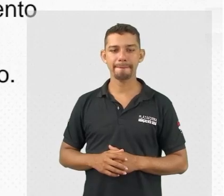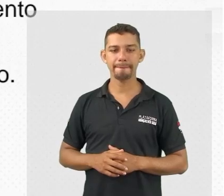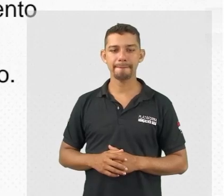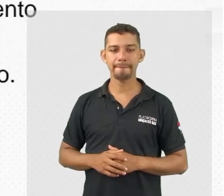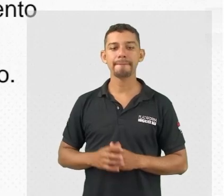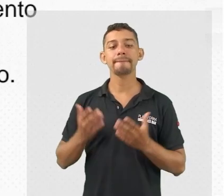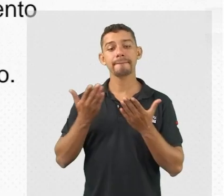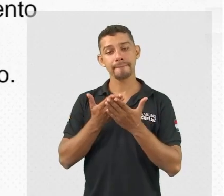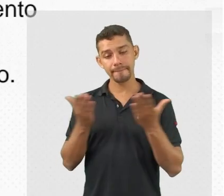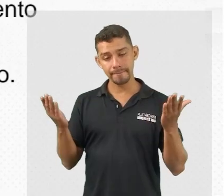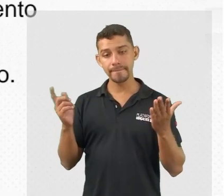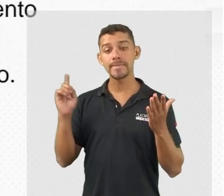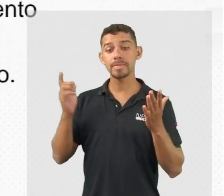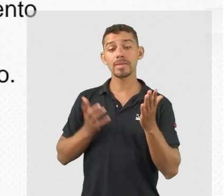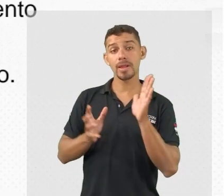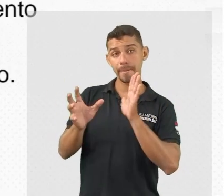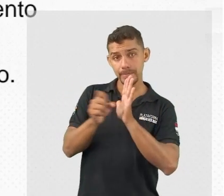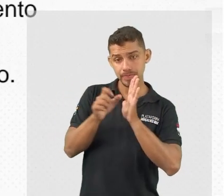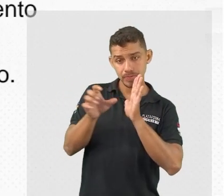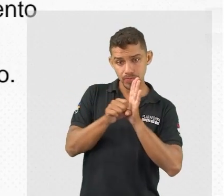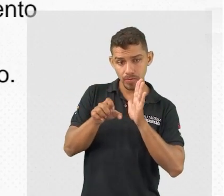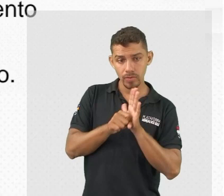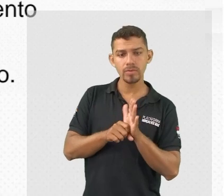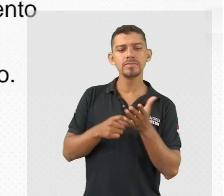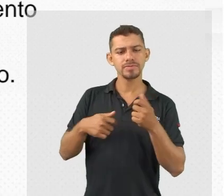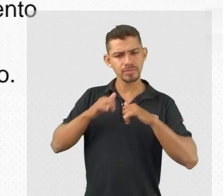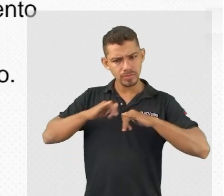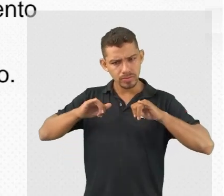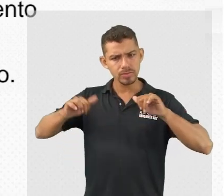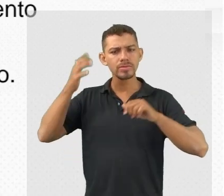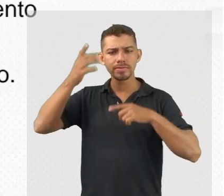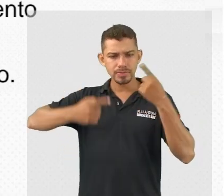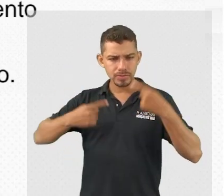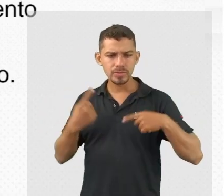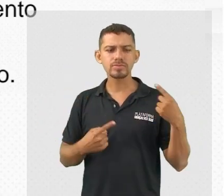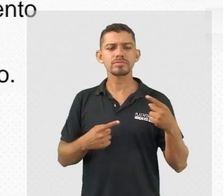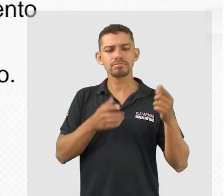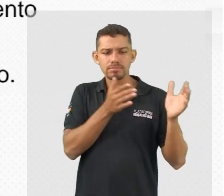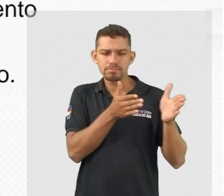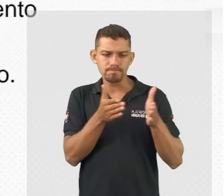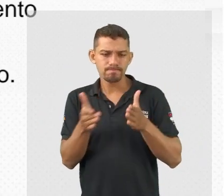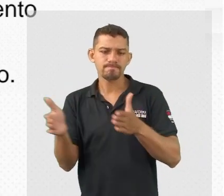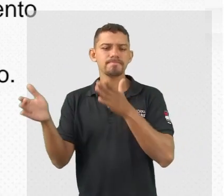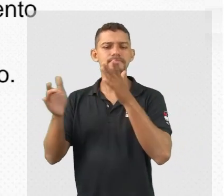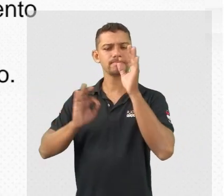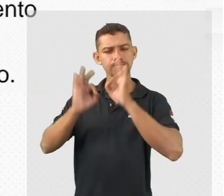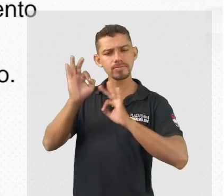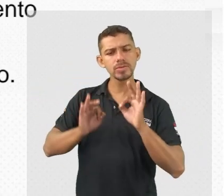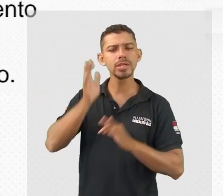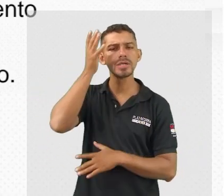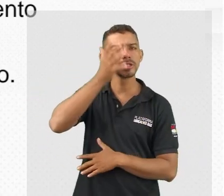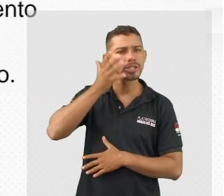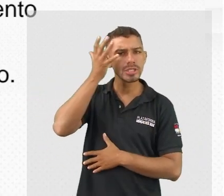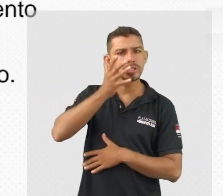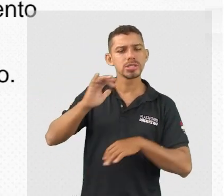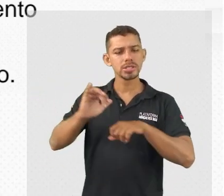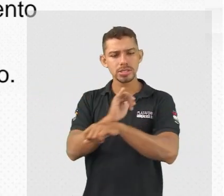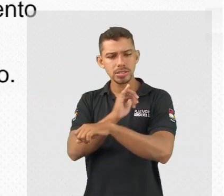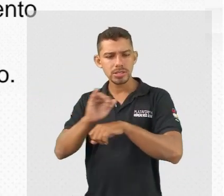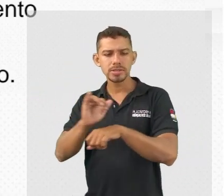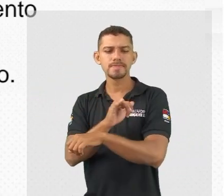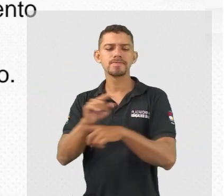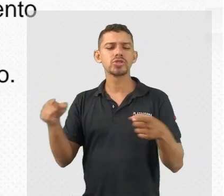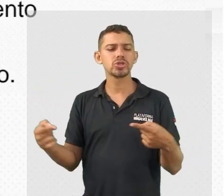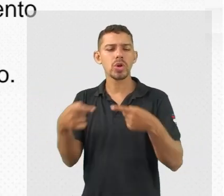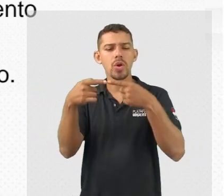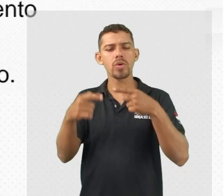Além disso, a coleta de dados permite campanhas políticas extremamente segmentadas, mudando discursos e estratégias de